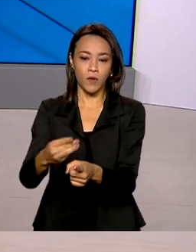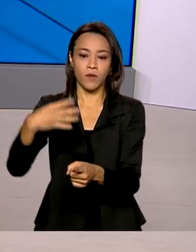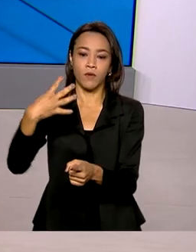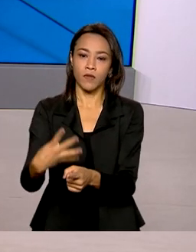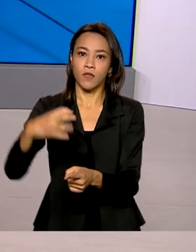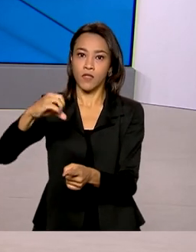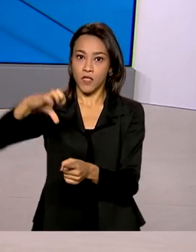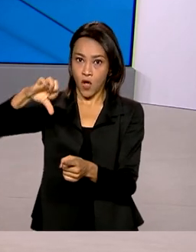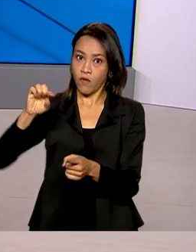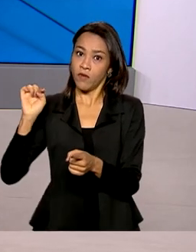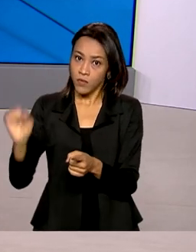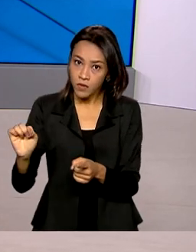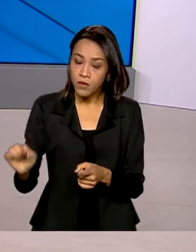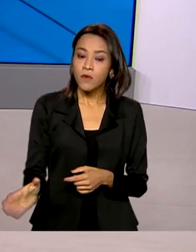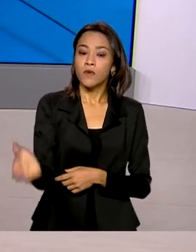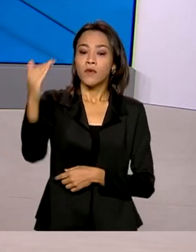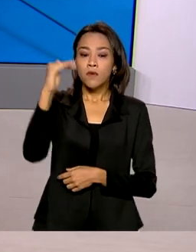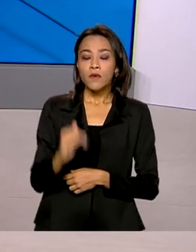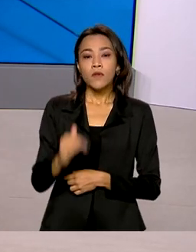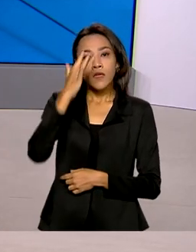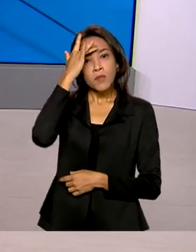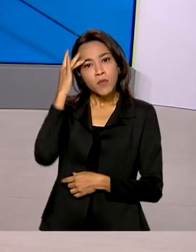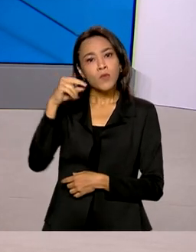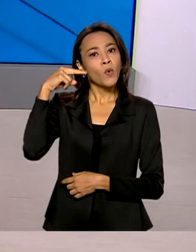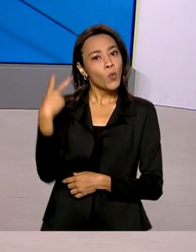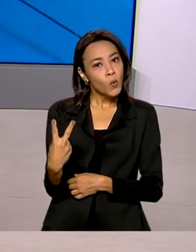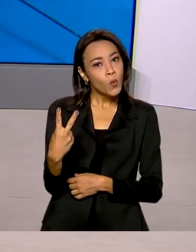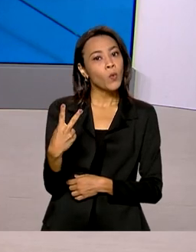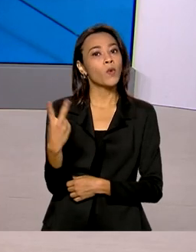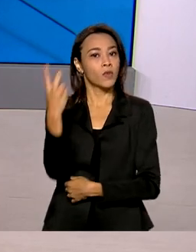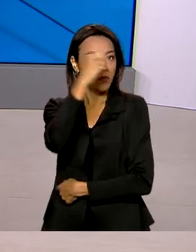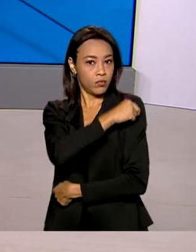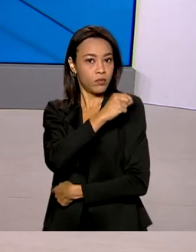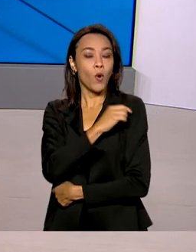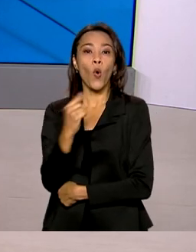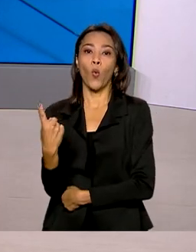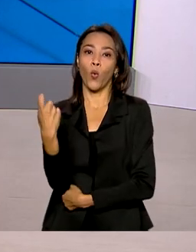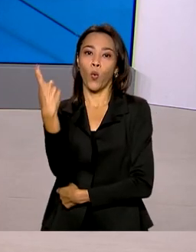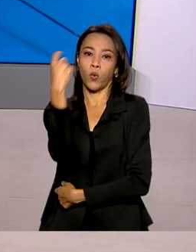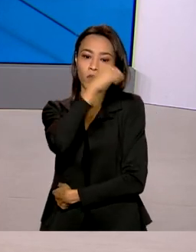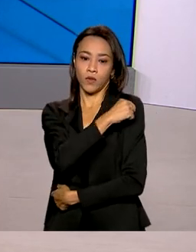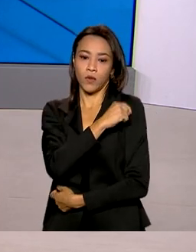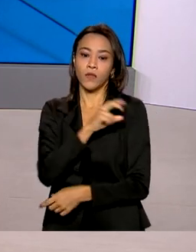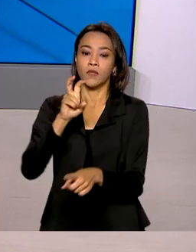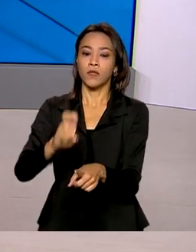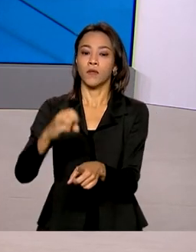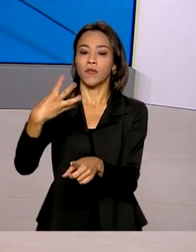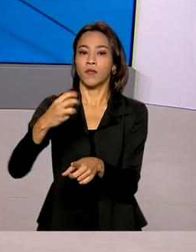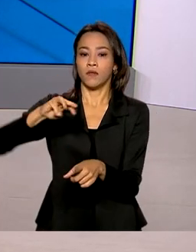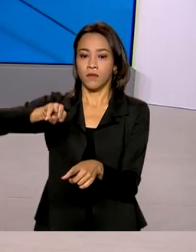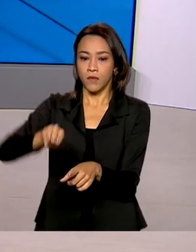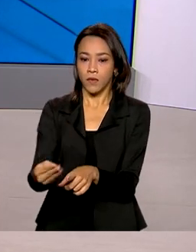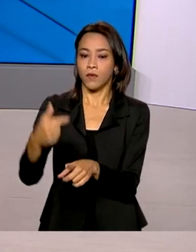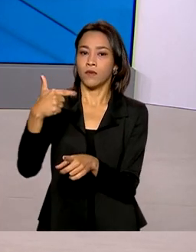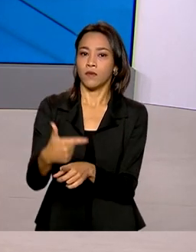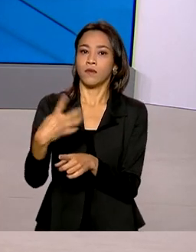120.409.000. E as pessoas vacinadas com duas doses ou em dose única, 53.240.000 pessoas.